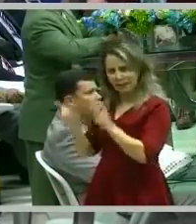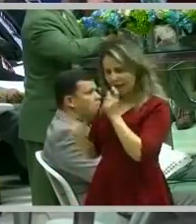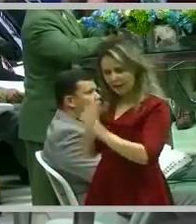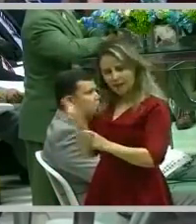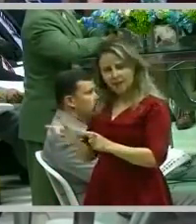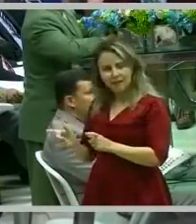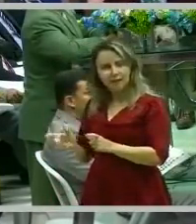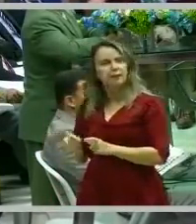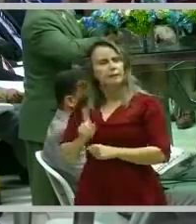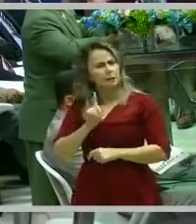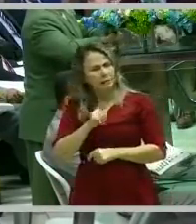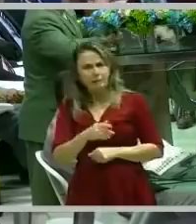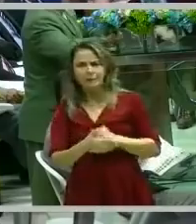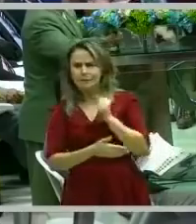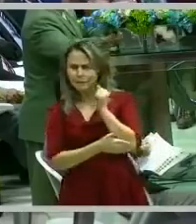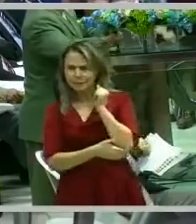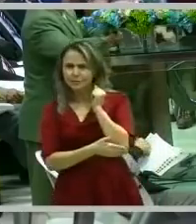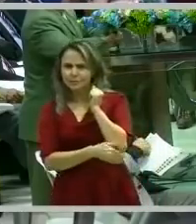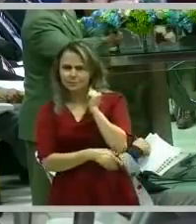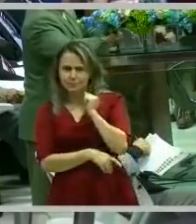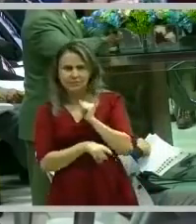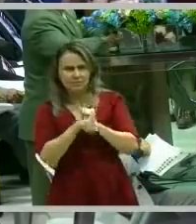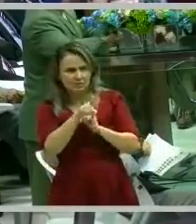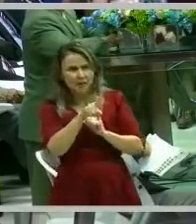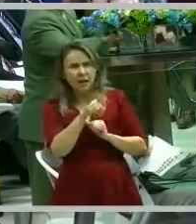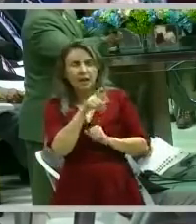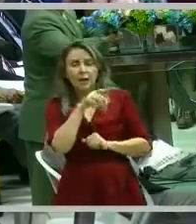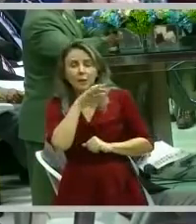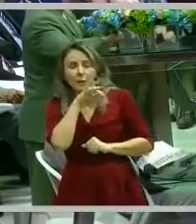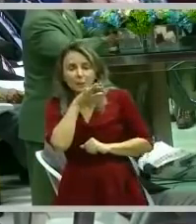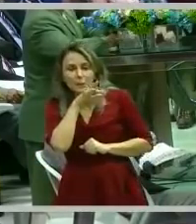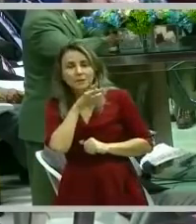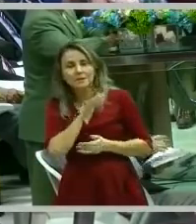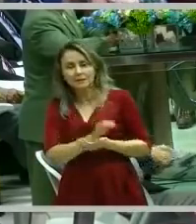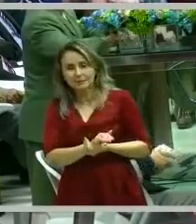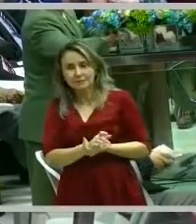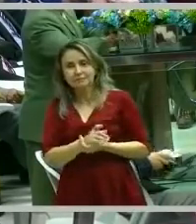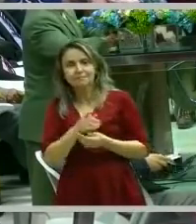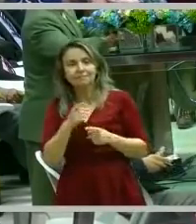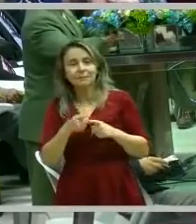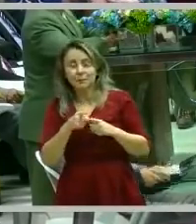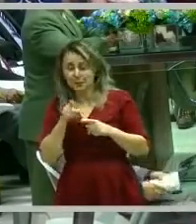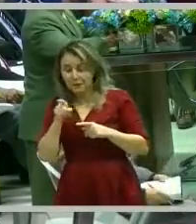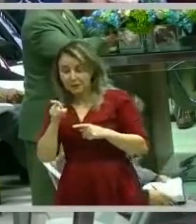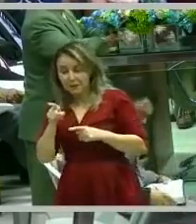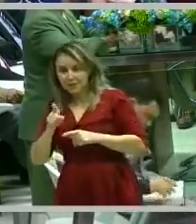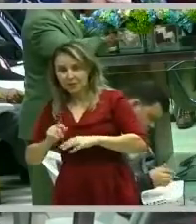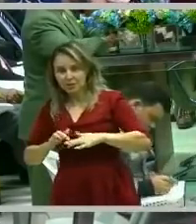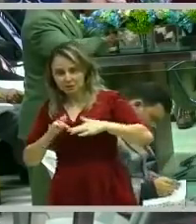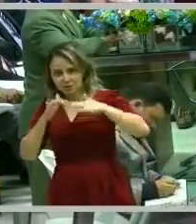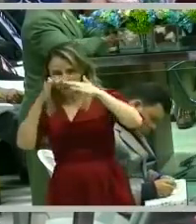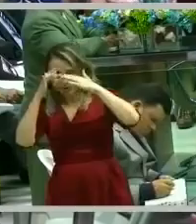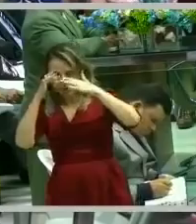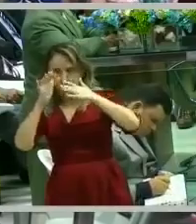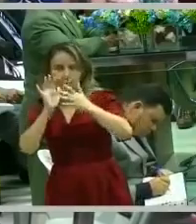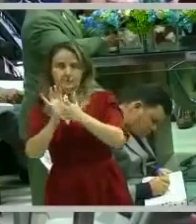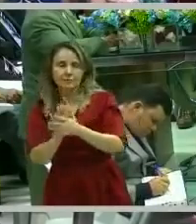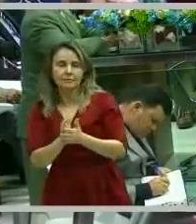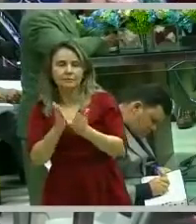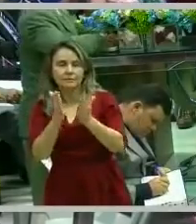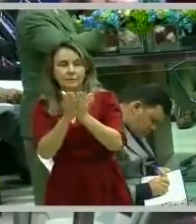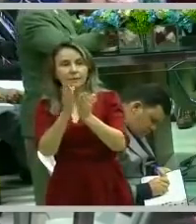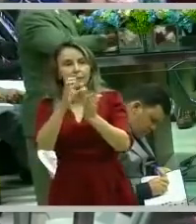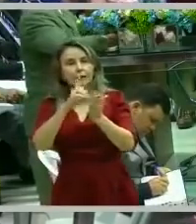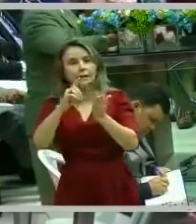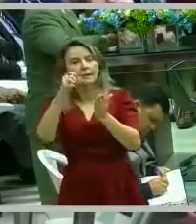Ele está achando ruim porque você está cheio. Então, você vê que quando os apóstolos foram cheios do Espírito Santo, a Bíblia diz que os